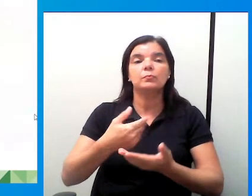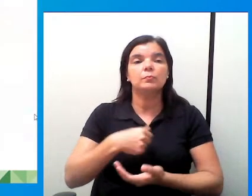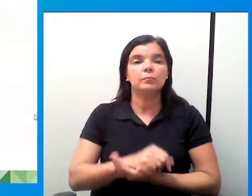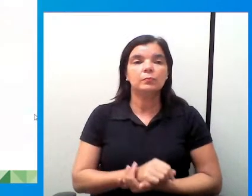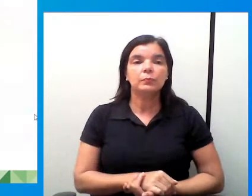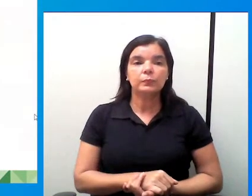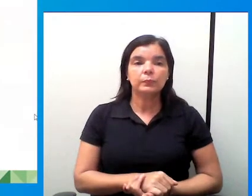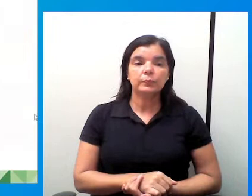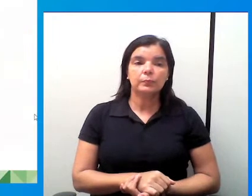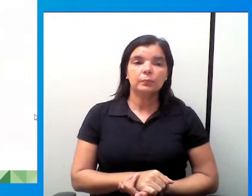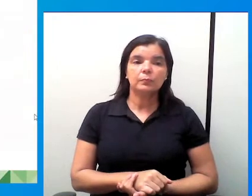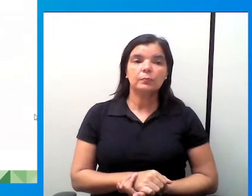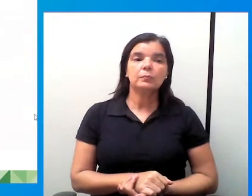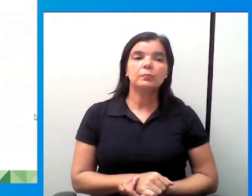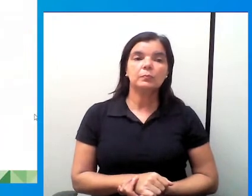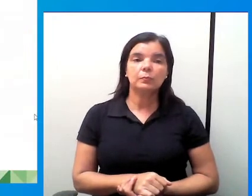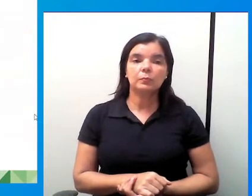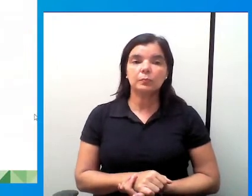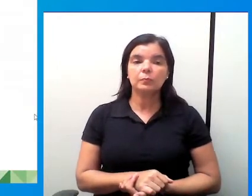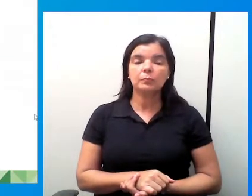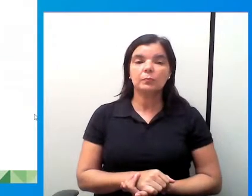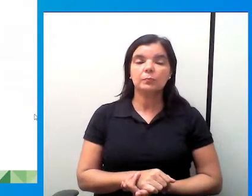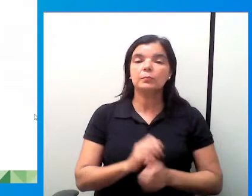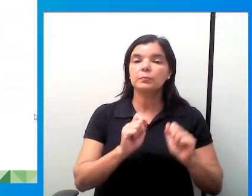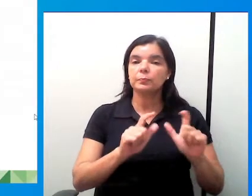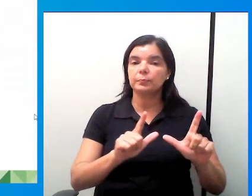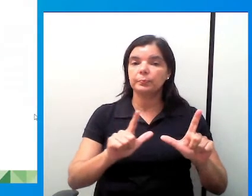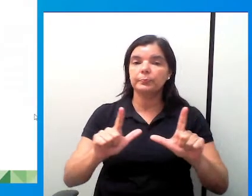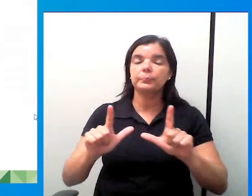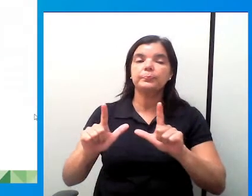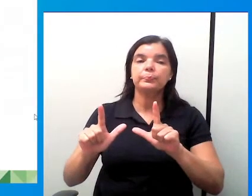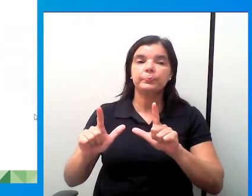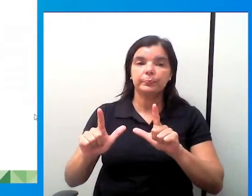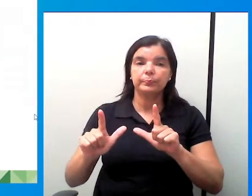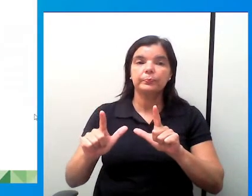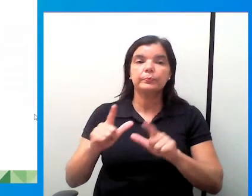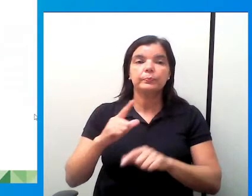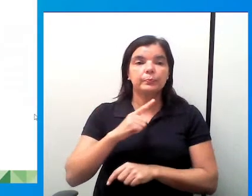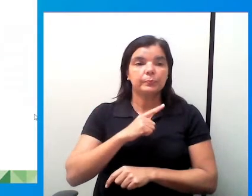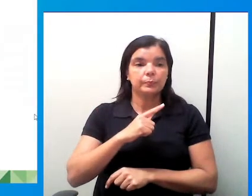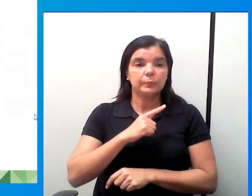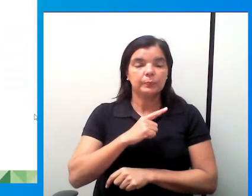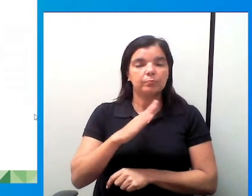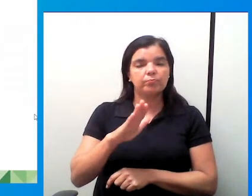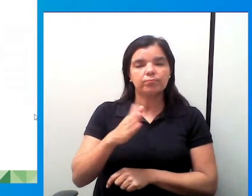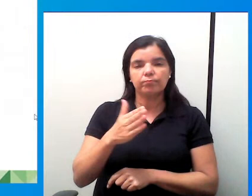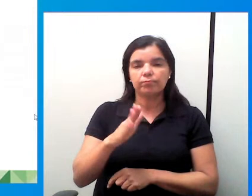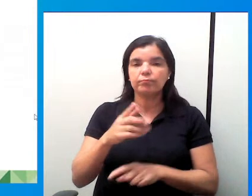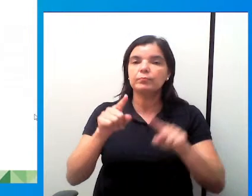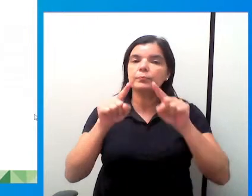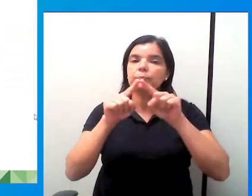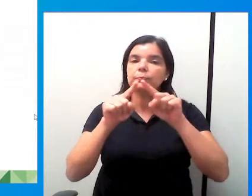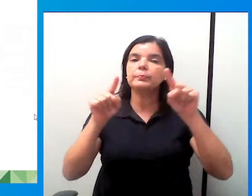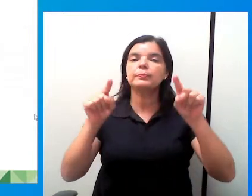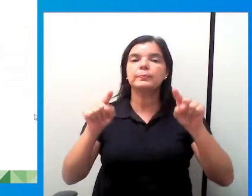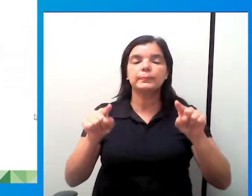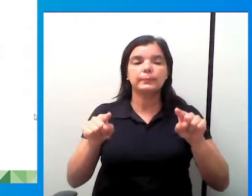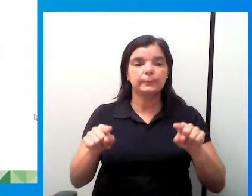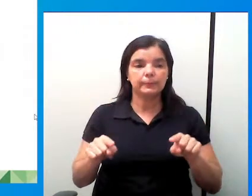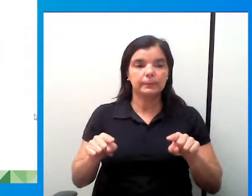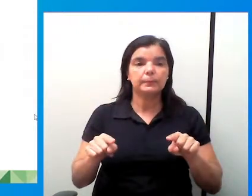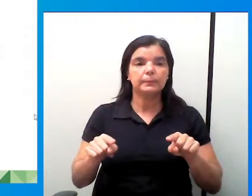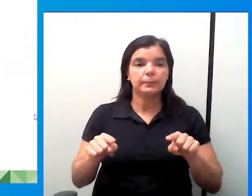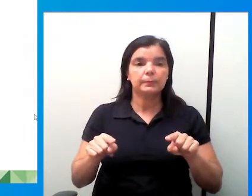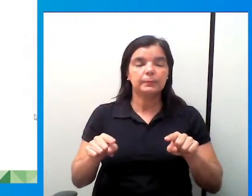entorno. Esse último slide que fala do IFPA traz aqui um número aproximado de servidores e por que que eu trago